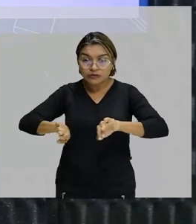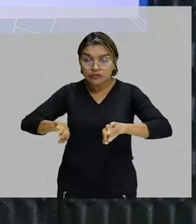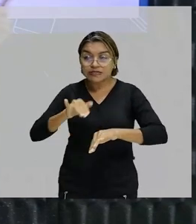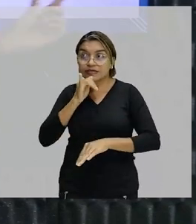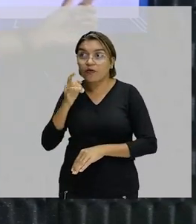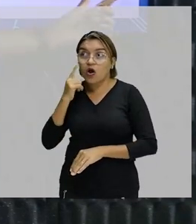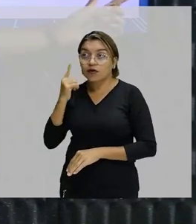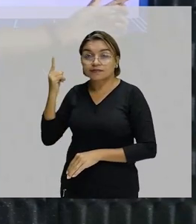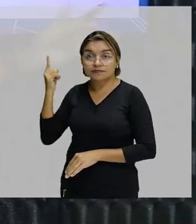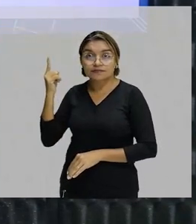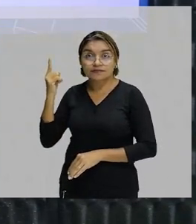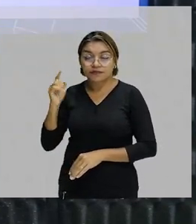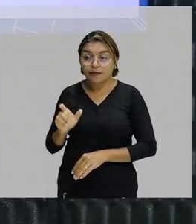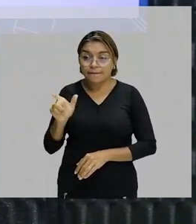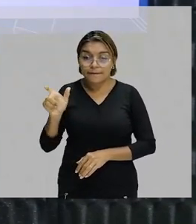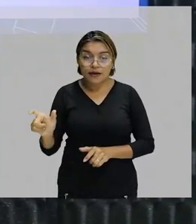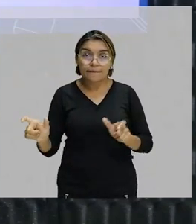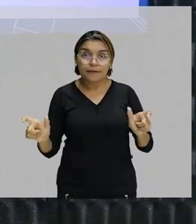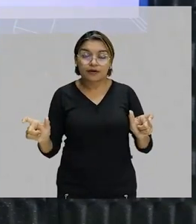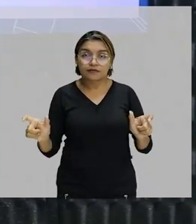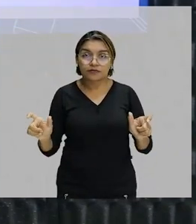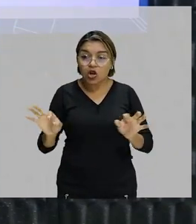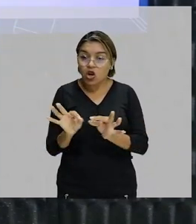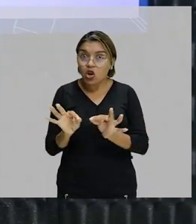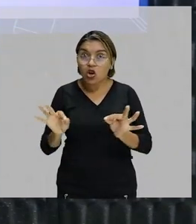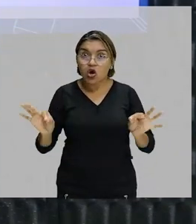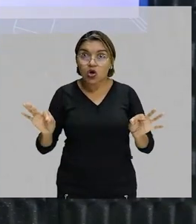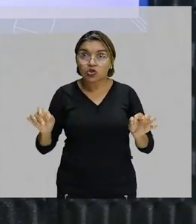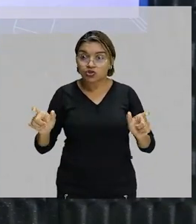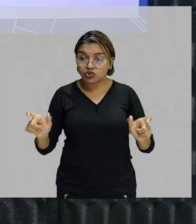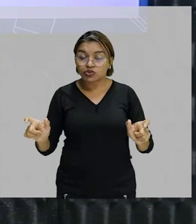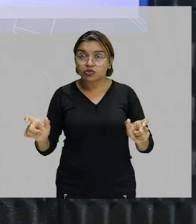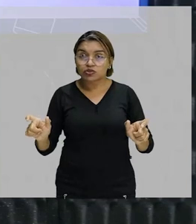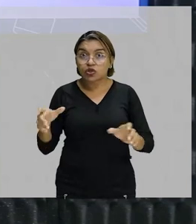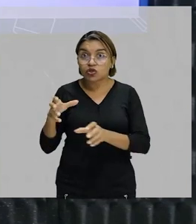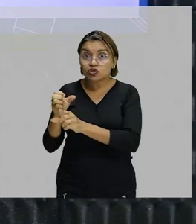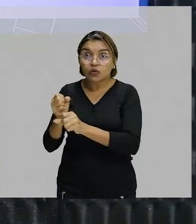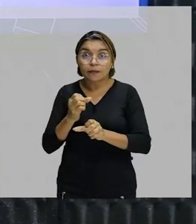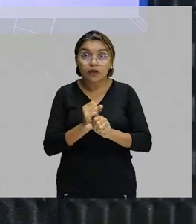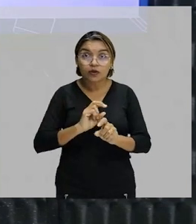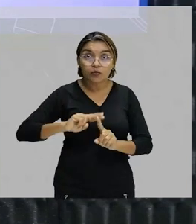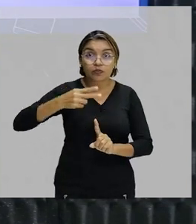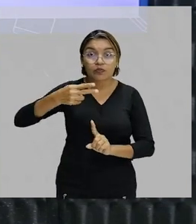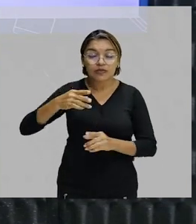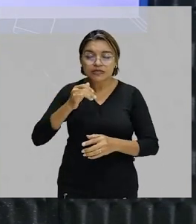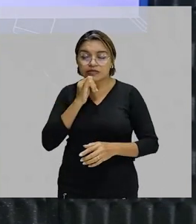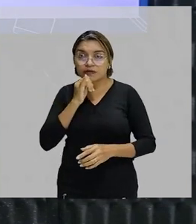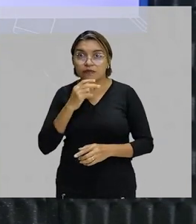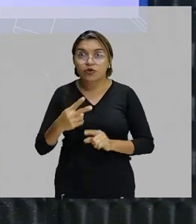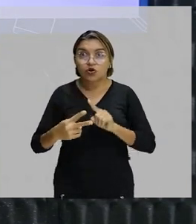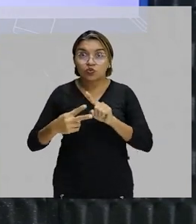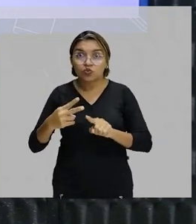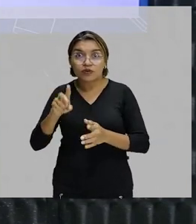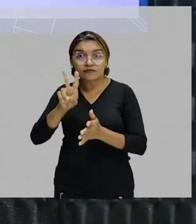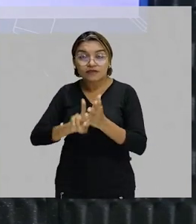aqui e aqui perceba que eles estão somados em duplicidade tá aparecendo duas vezes